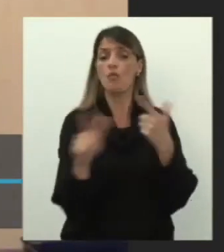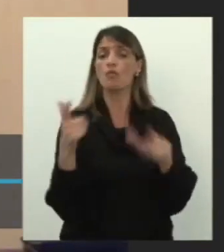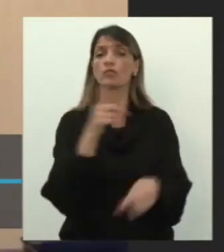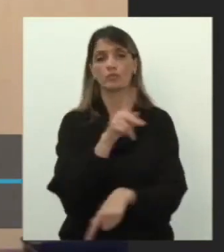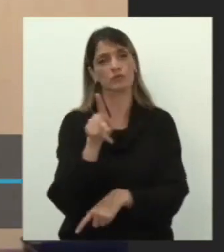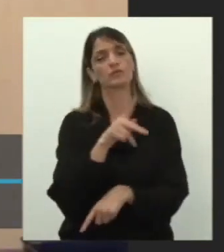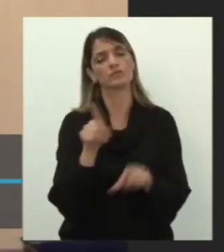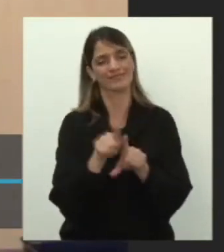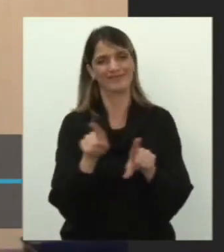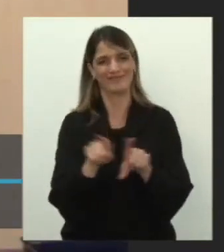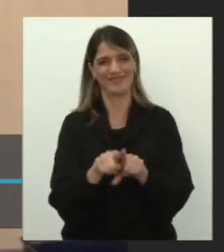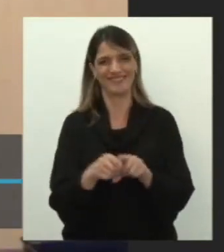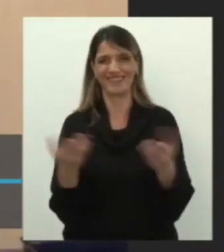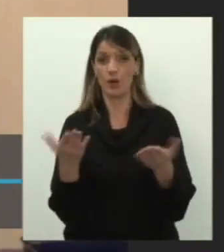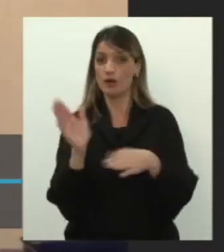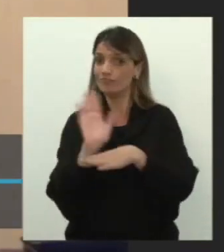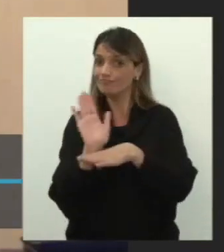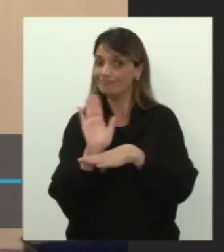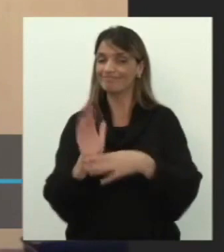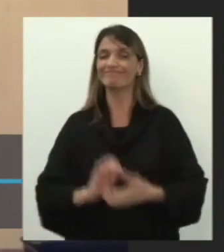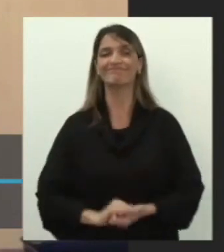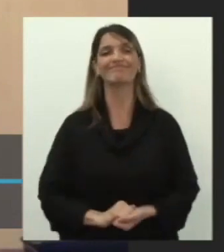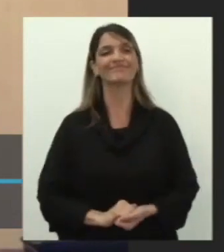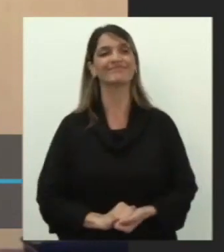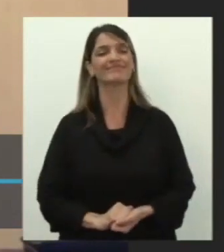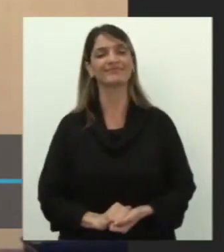também. Vamos ao vídeo?